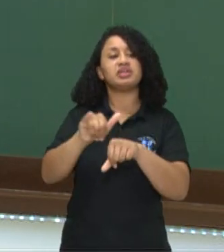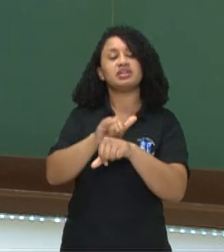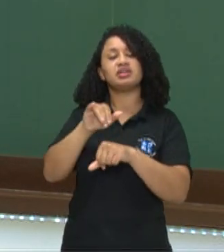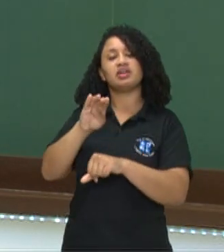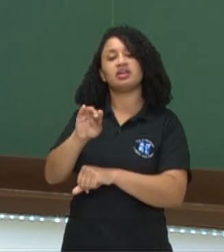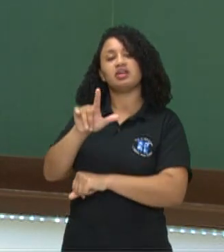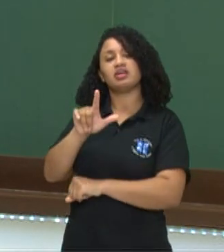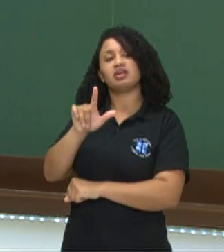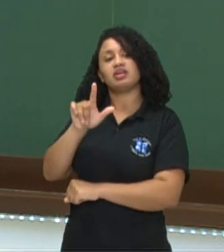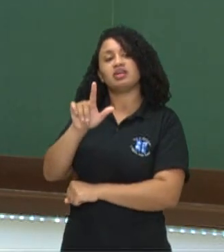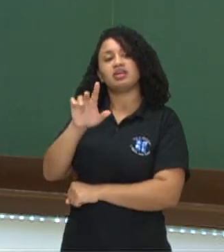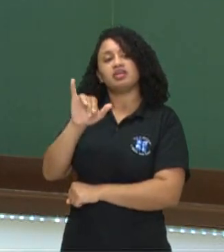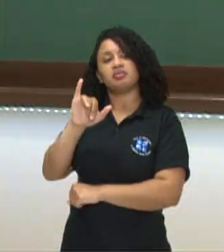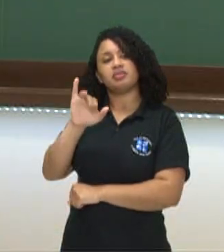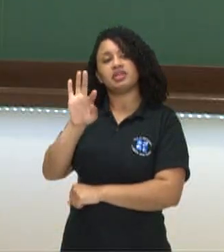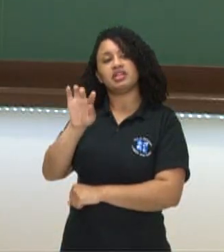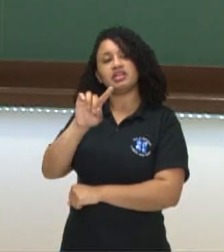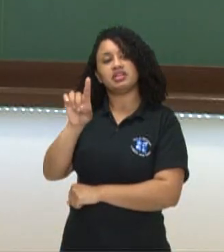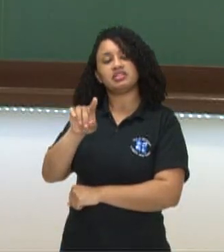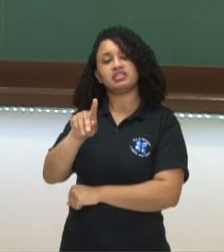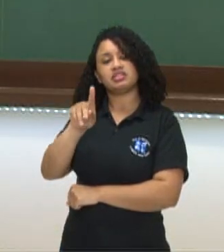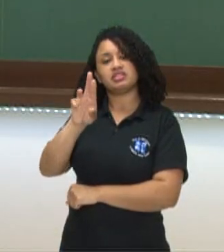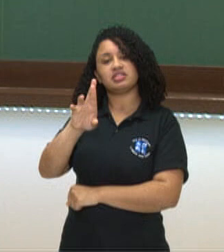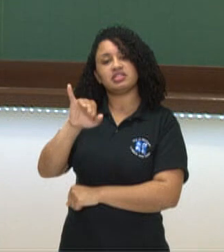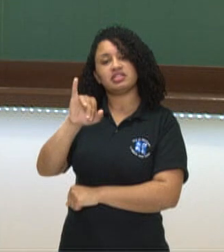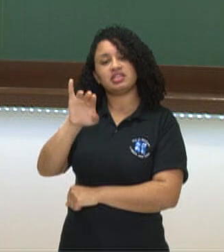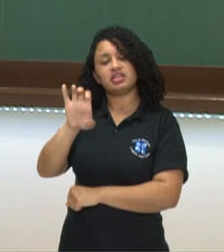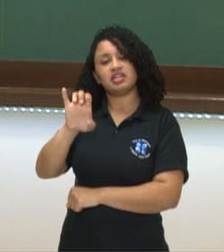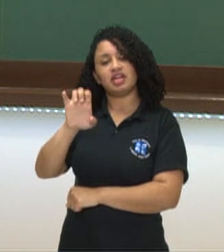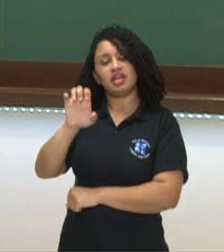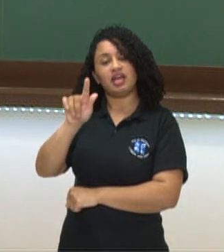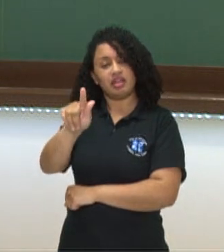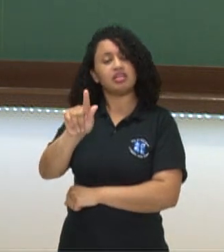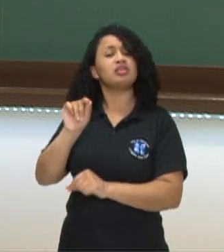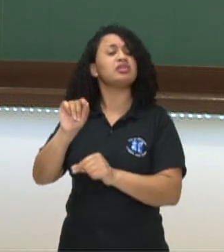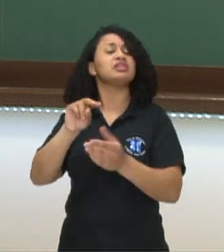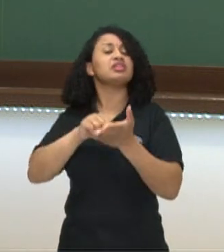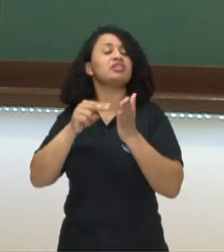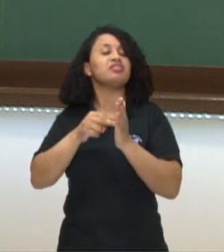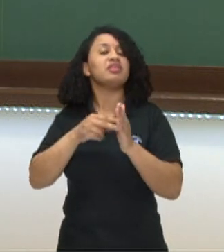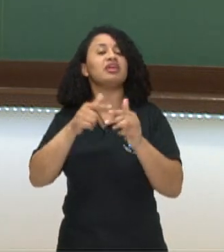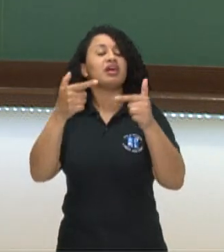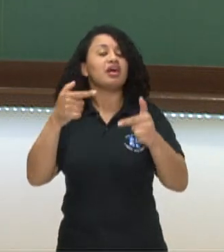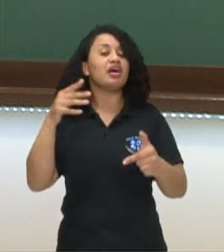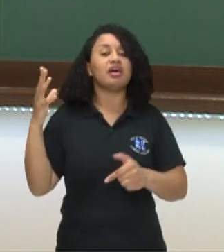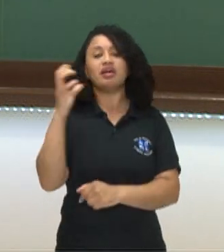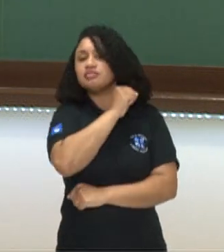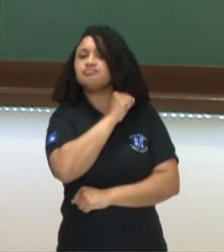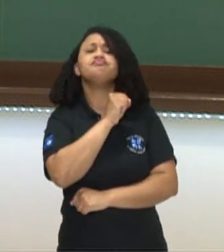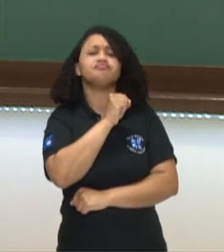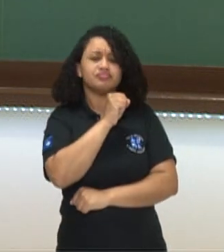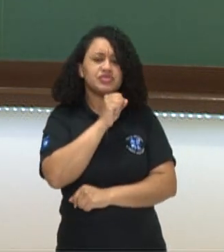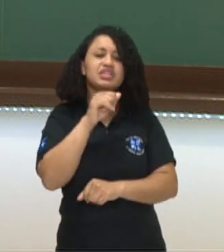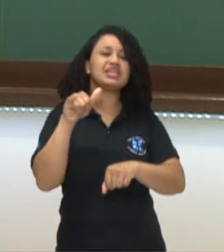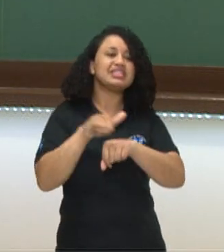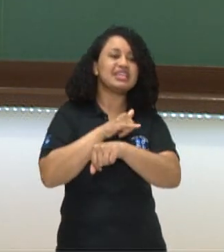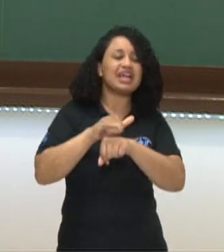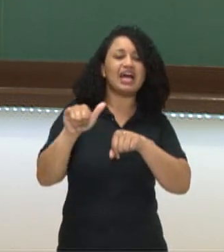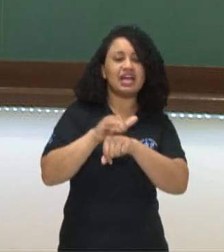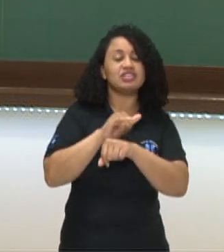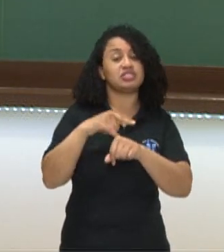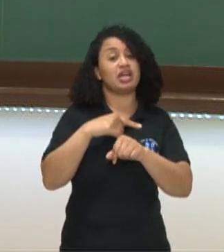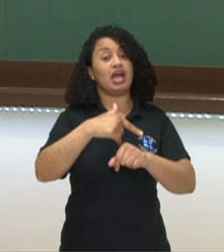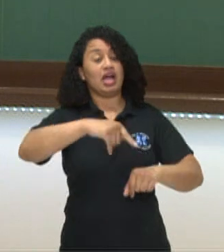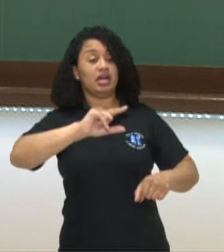da Blitzkrieg, ou Guerra Relâmpago. A Blitzkrieg era uma inversão de táticas militares até